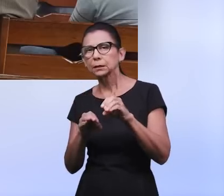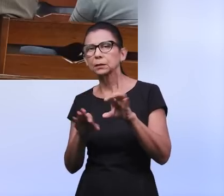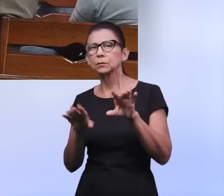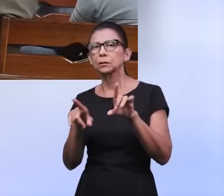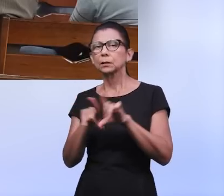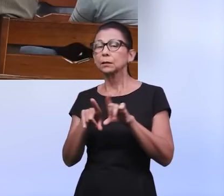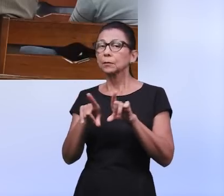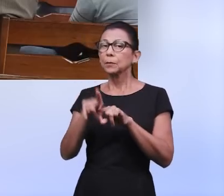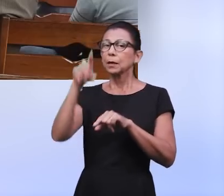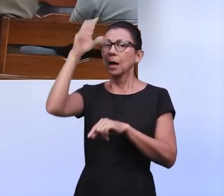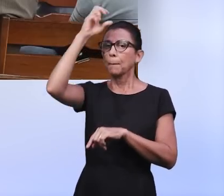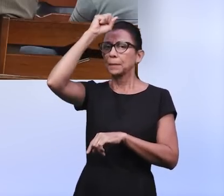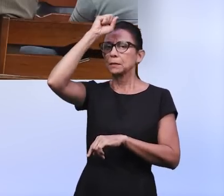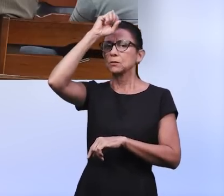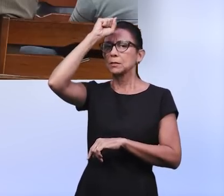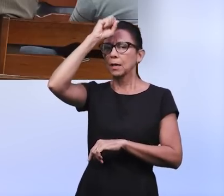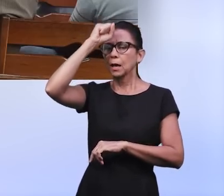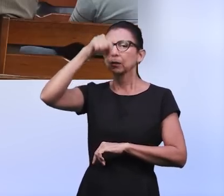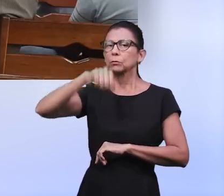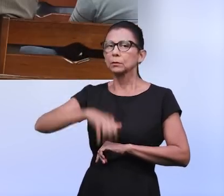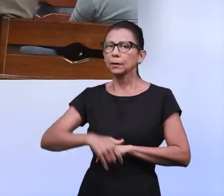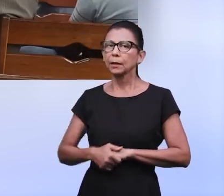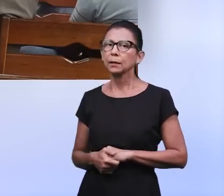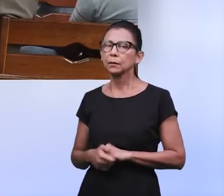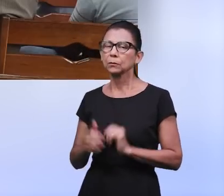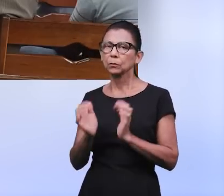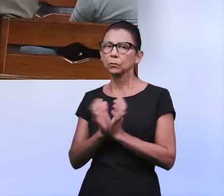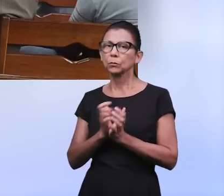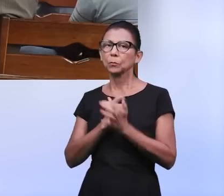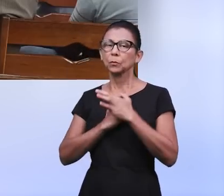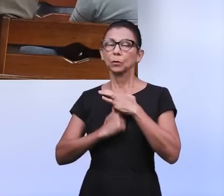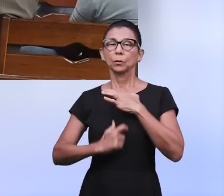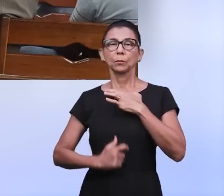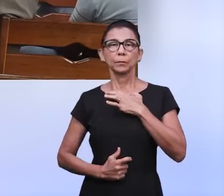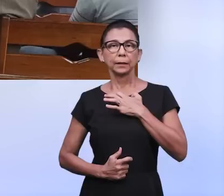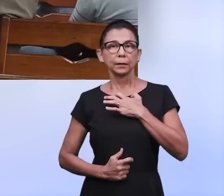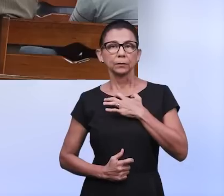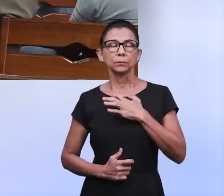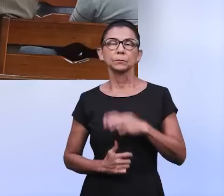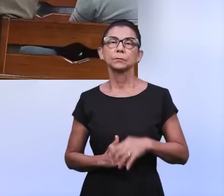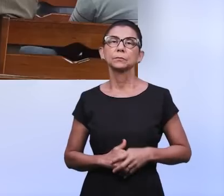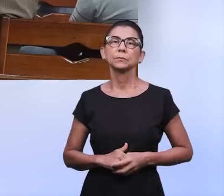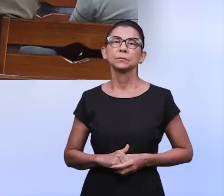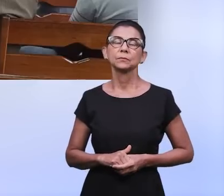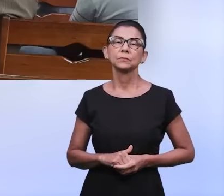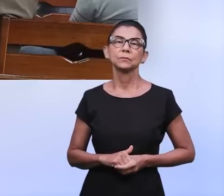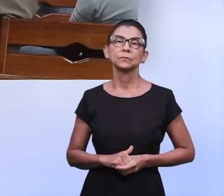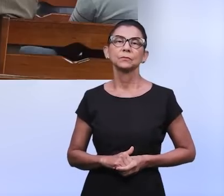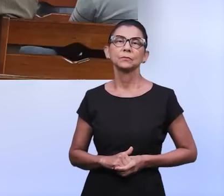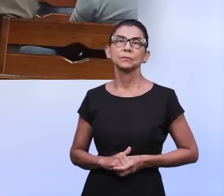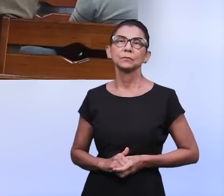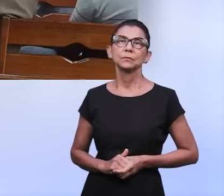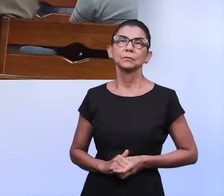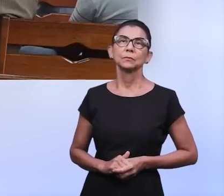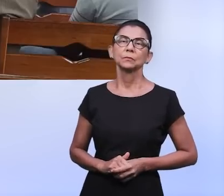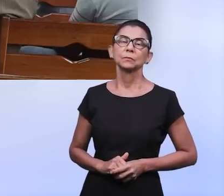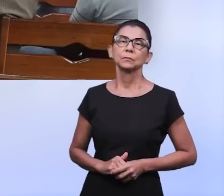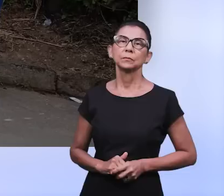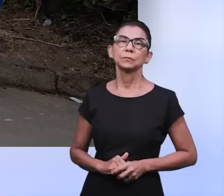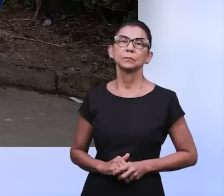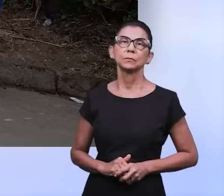de aprendizado ali para a vida dos obreiros, ali a qual foi deixada uma palavra acerca do momento que temos